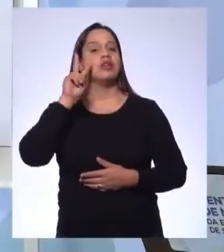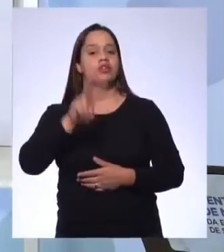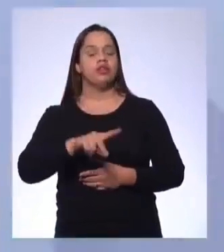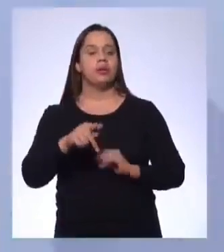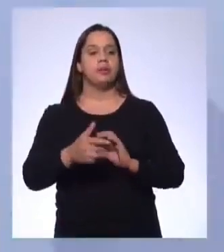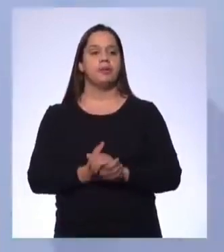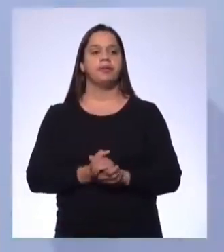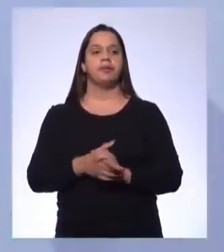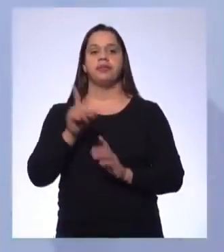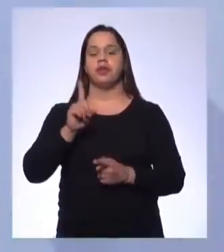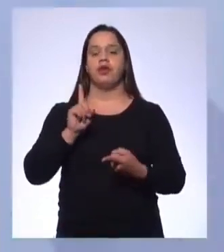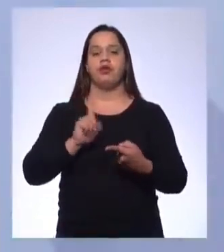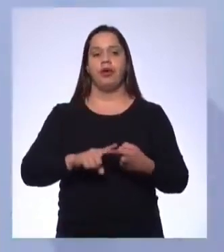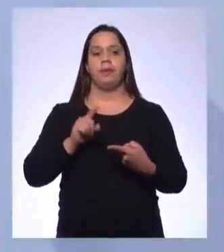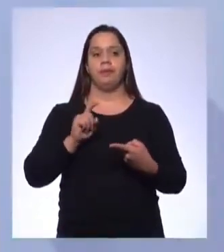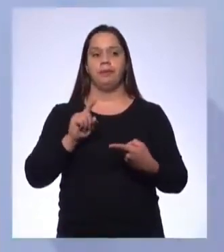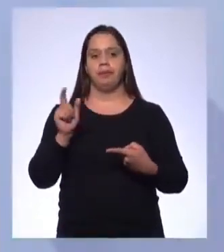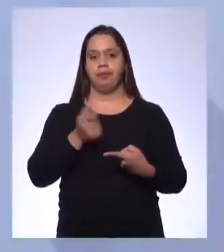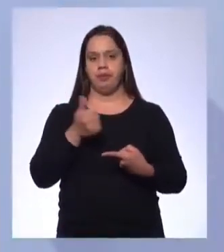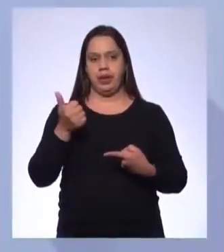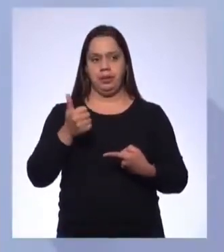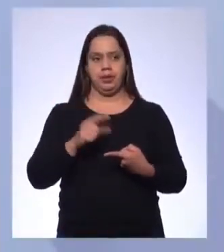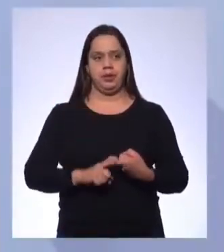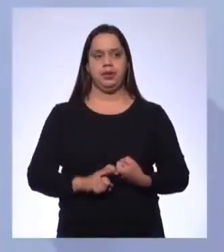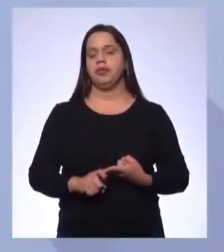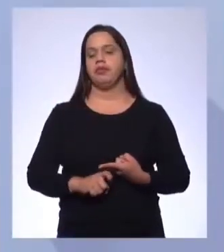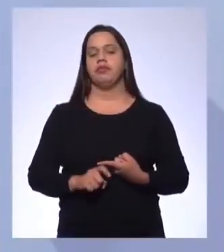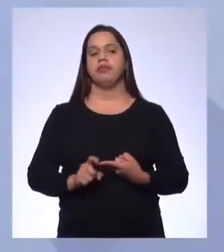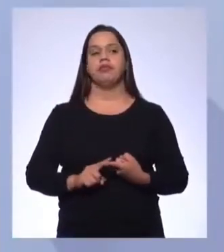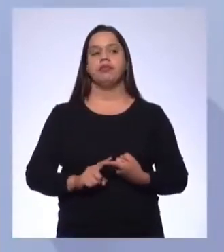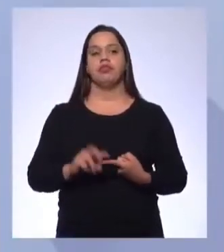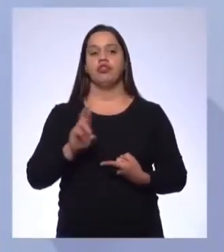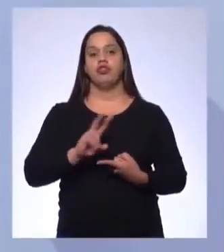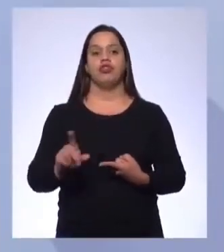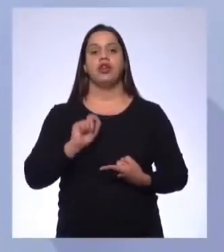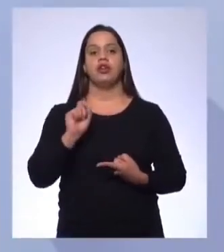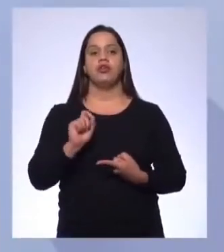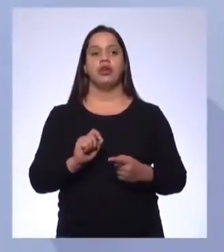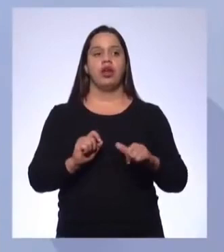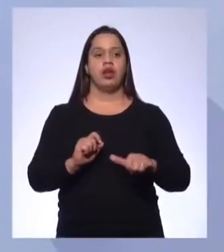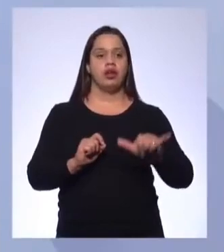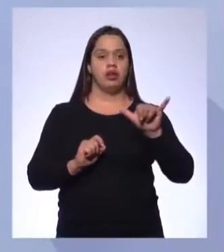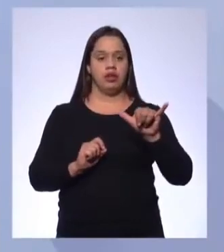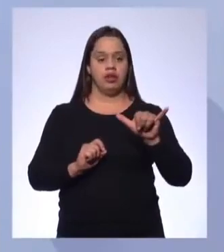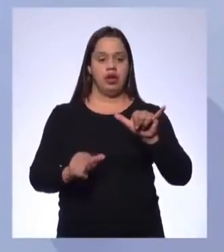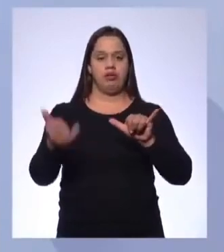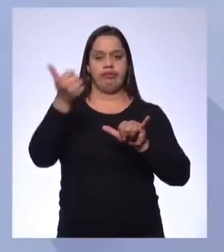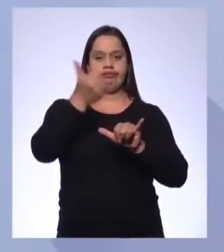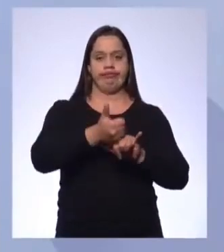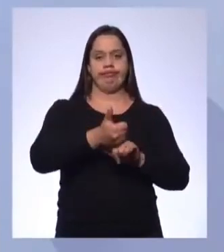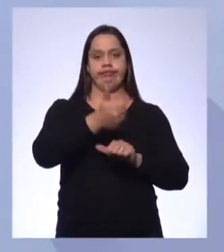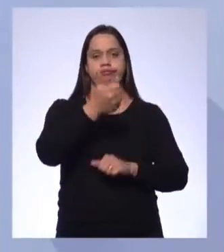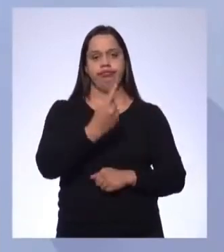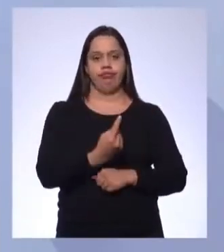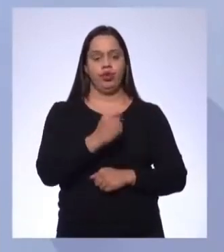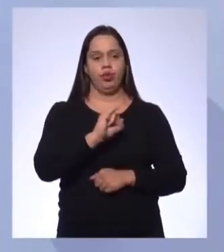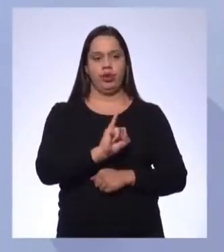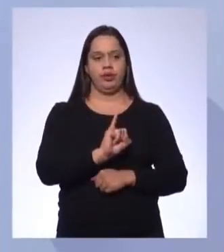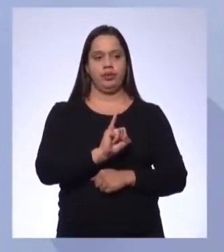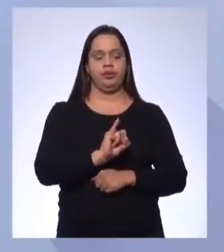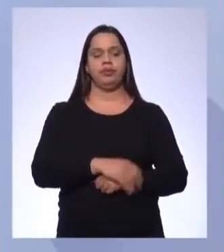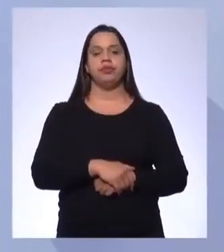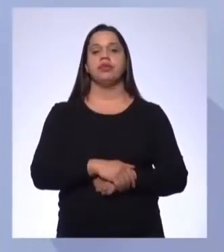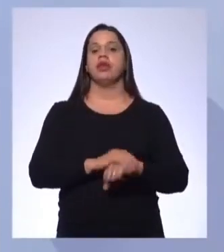perceberem. Cyclone, ó. Qual é a diferença? O Y e ciclone, igualzinho em português. Índia, mesma